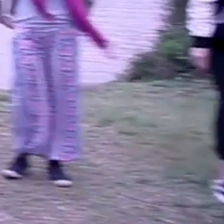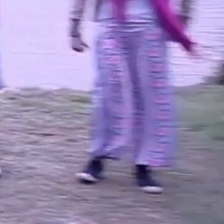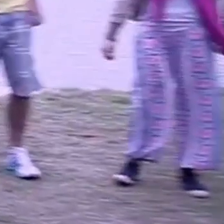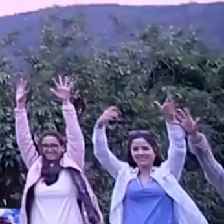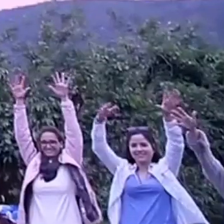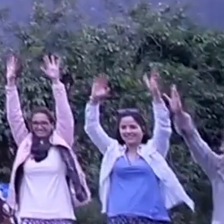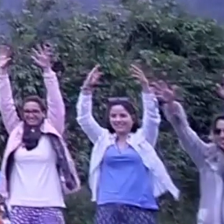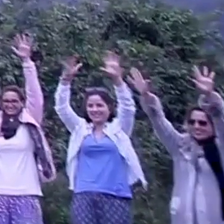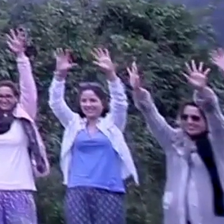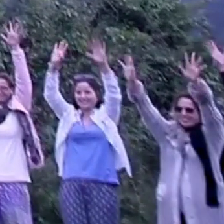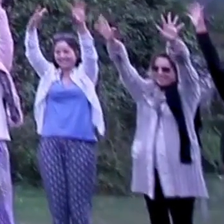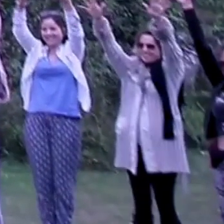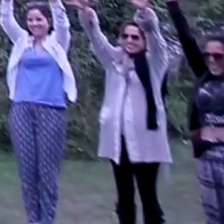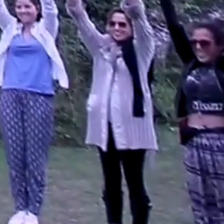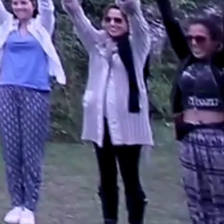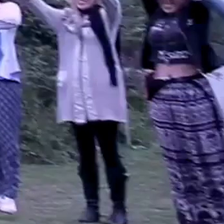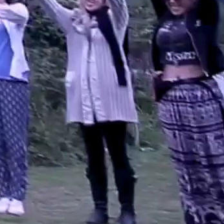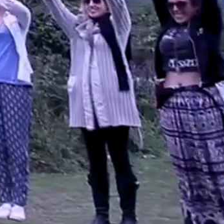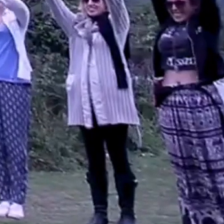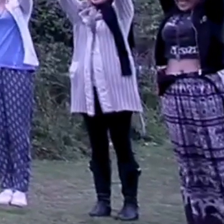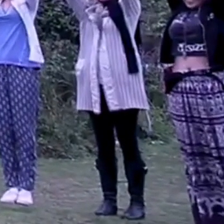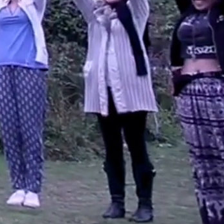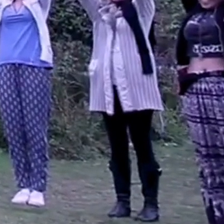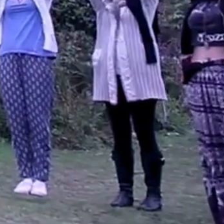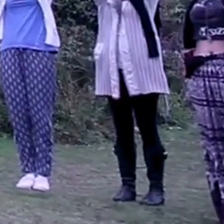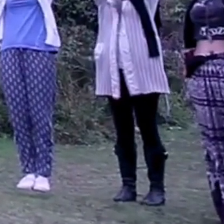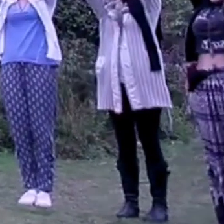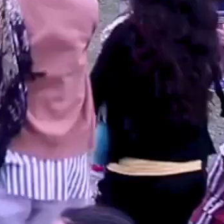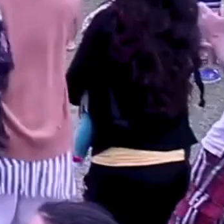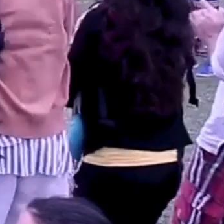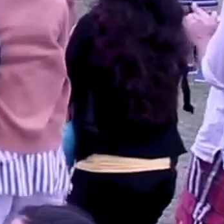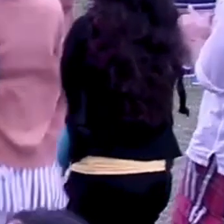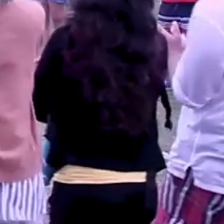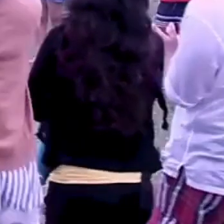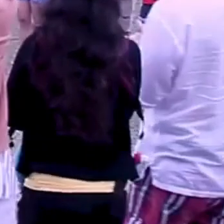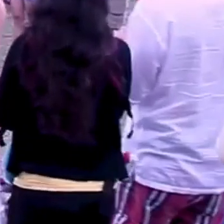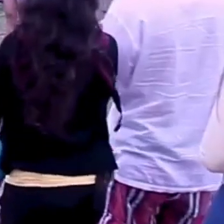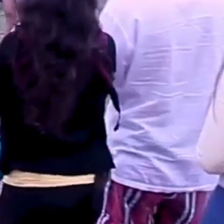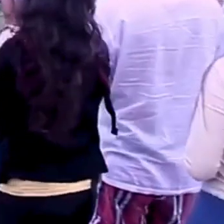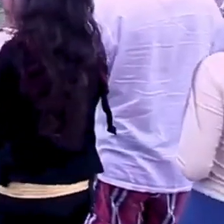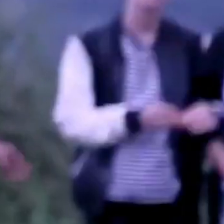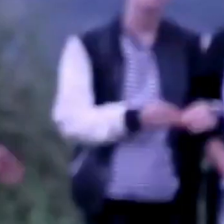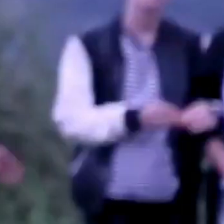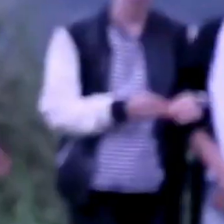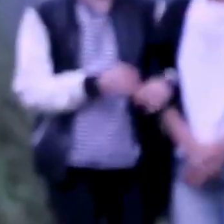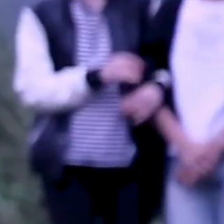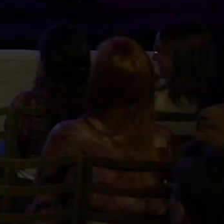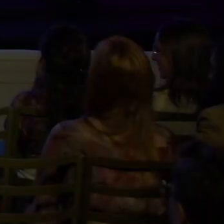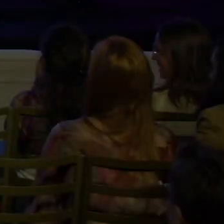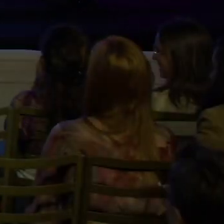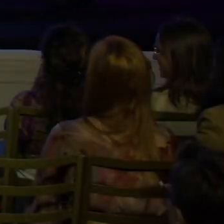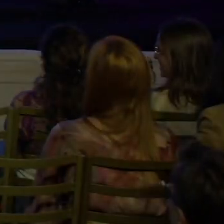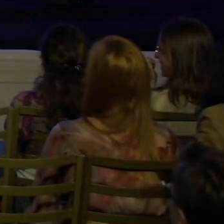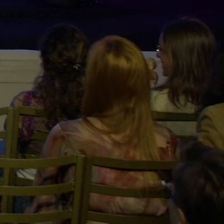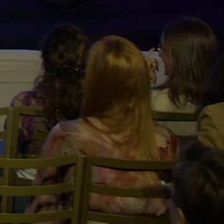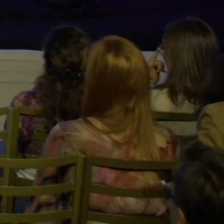onde eu possa plantar o que quiser e andar de pé no chão.